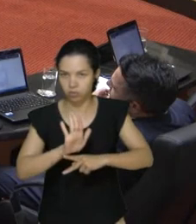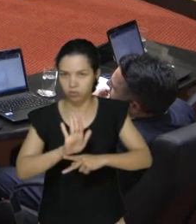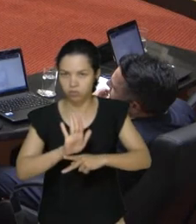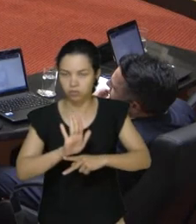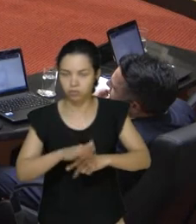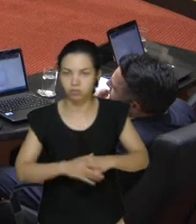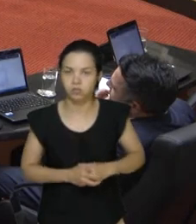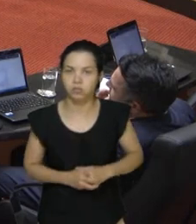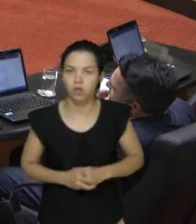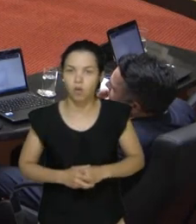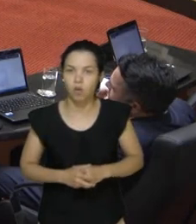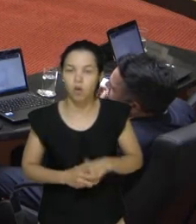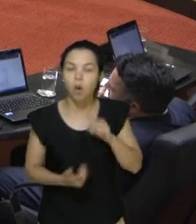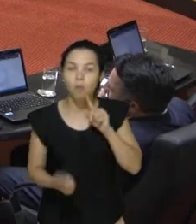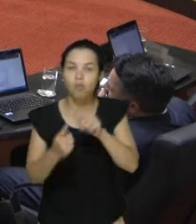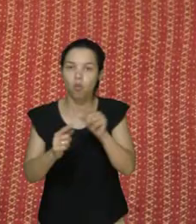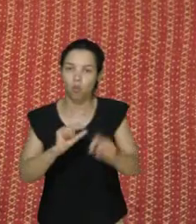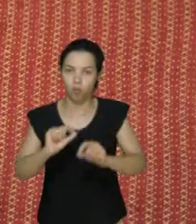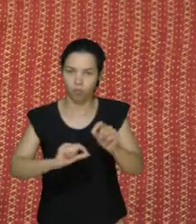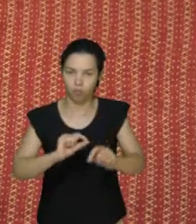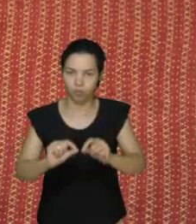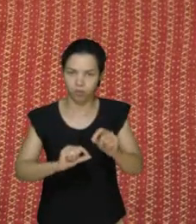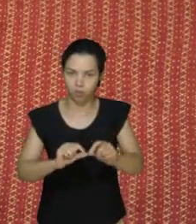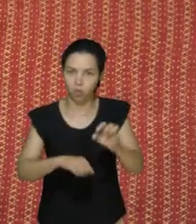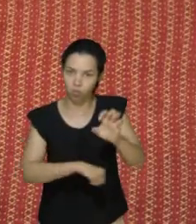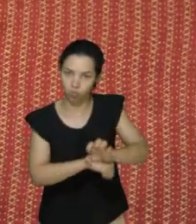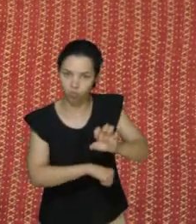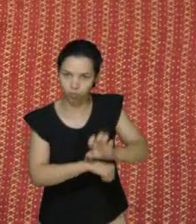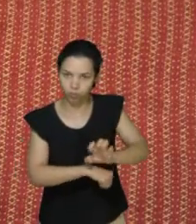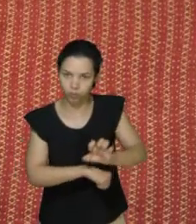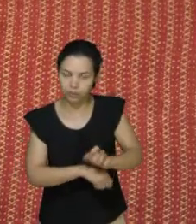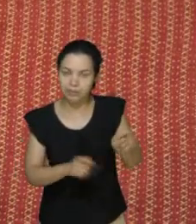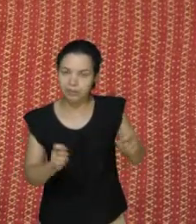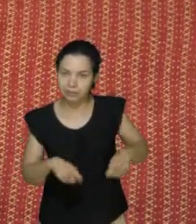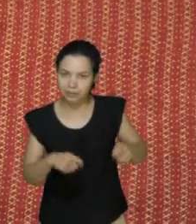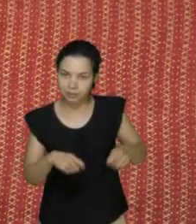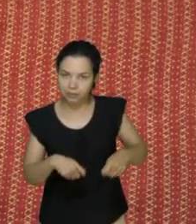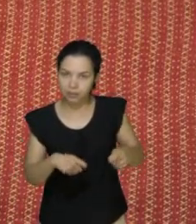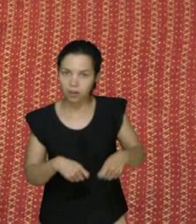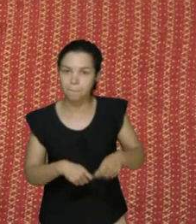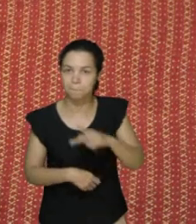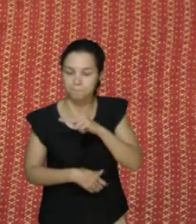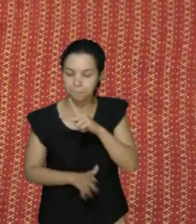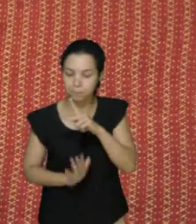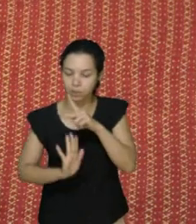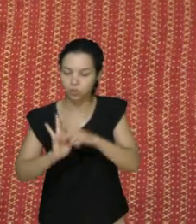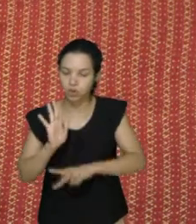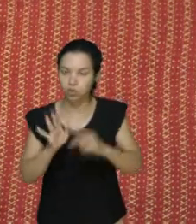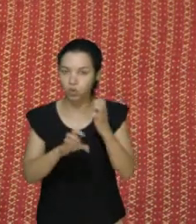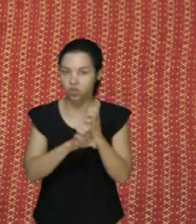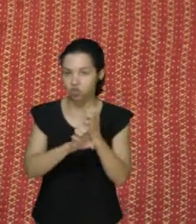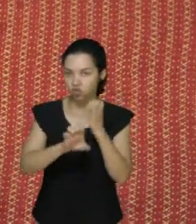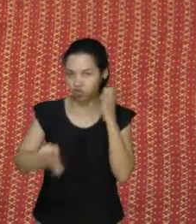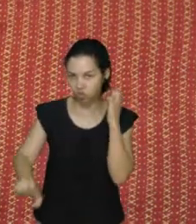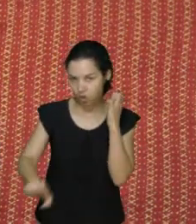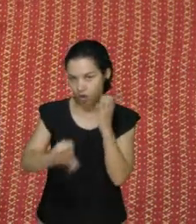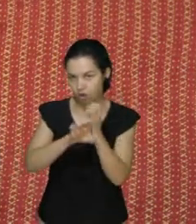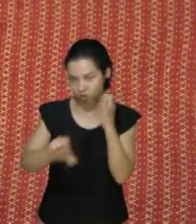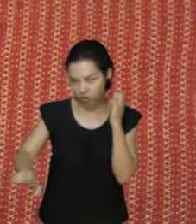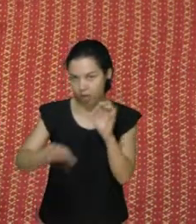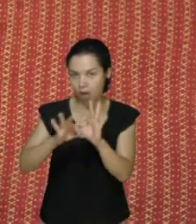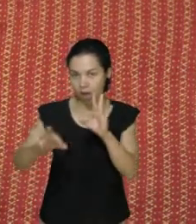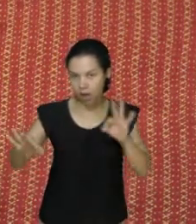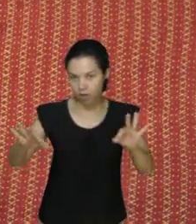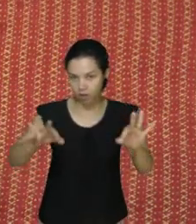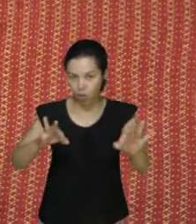o norte dele? É que o Estado possa receber projetos de engenharia e arquitetura, por